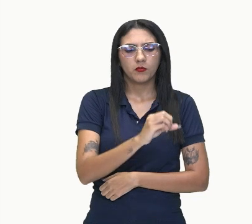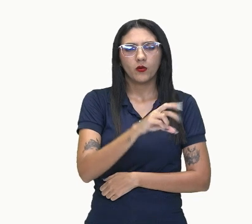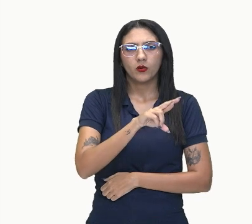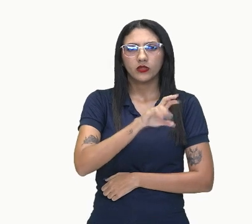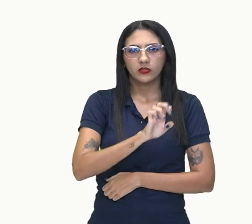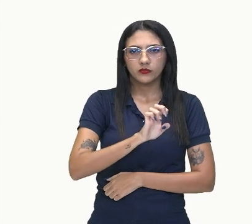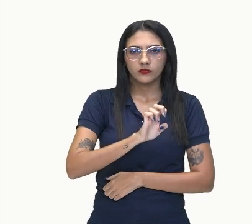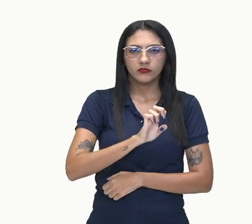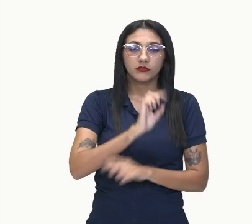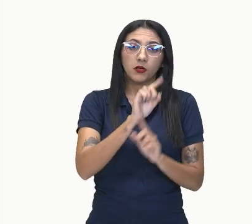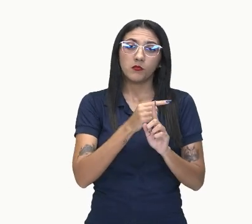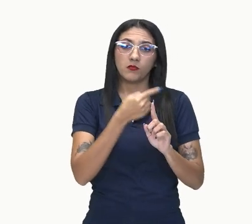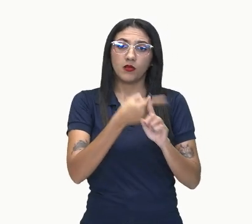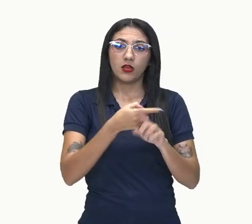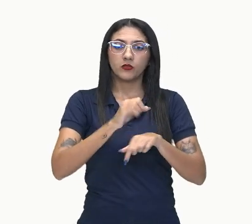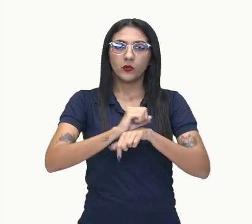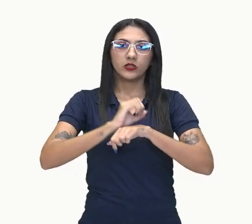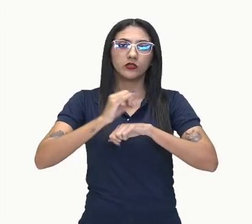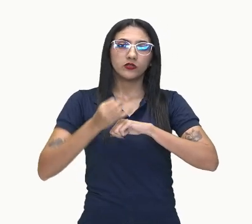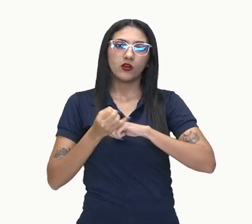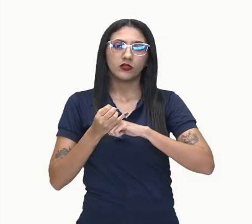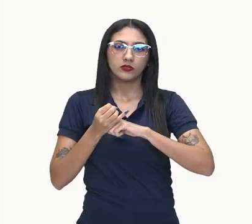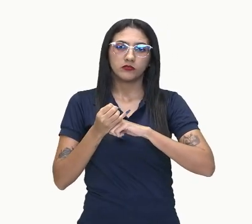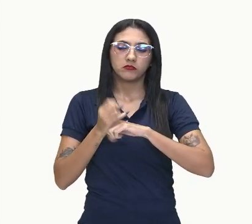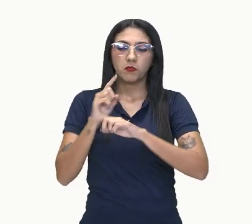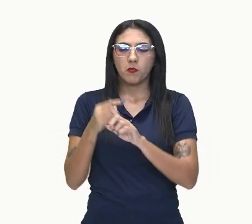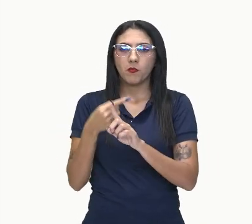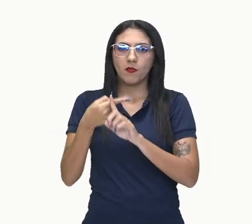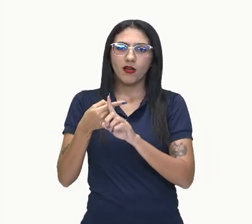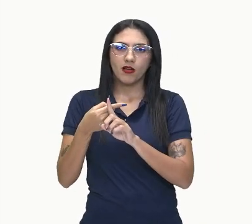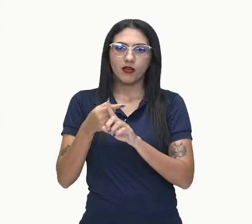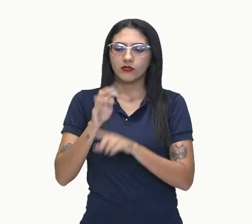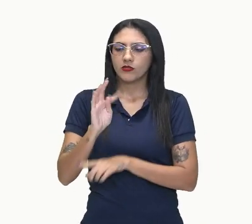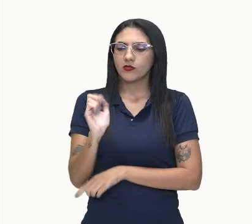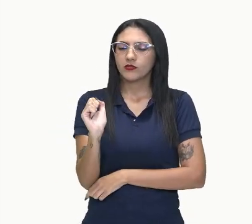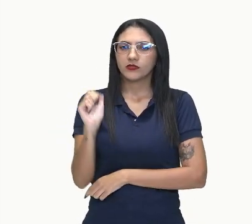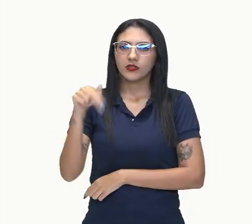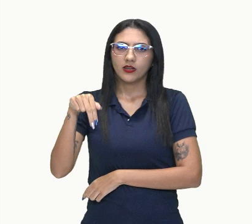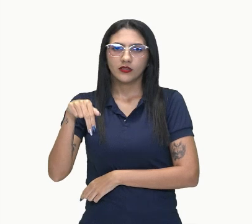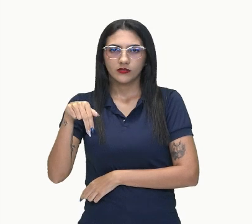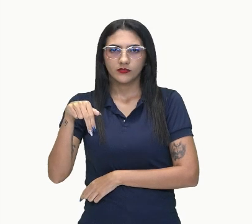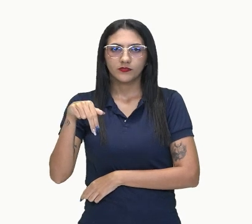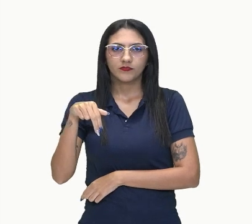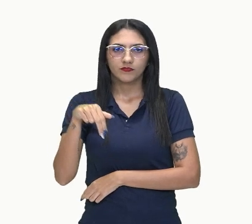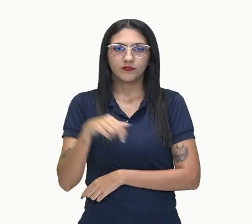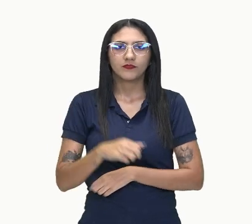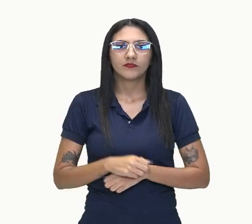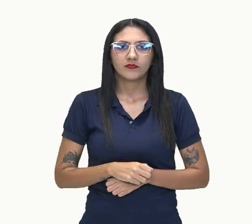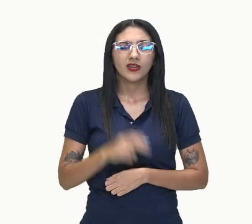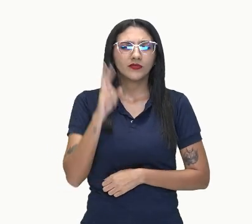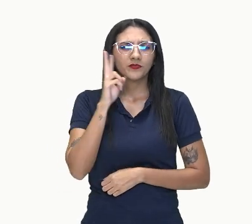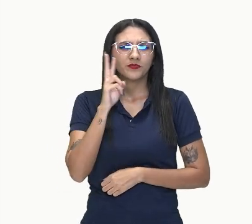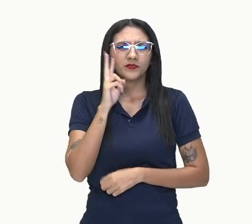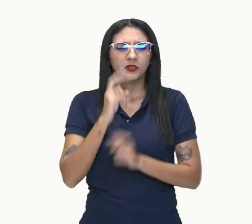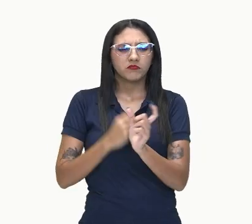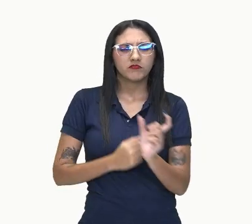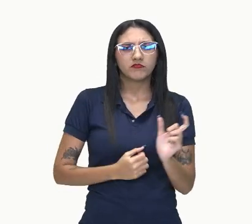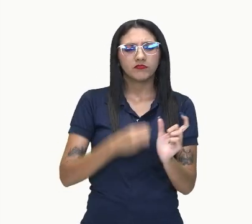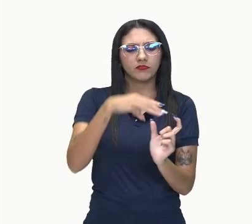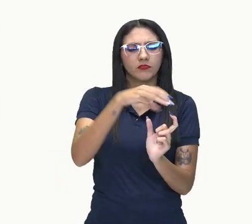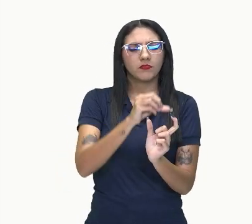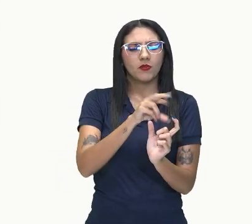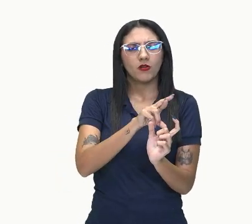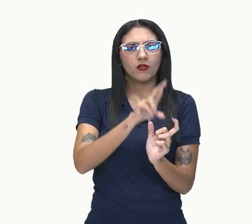o adjetivo e depois o than. O more significa, como eu falei para vocês,